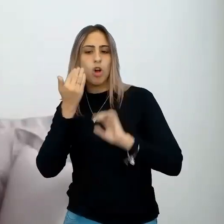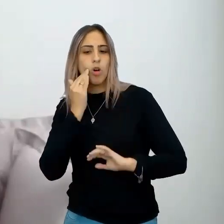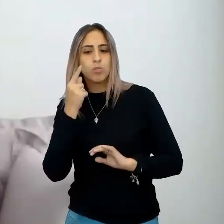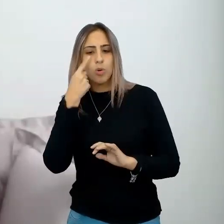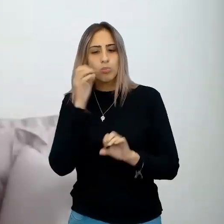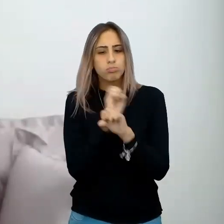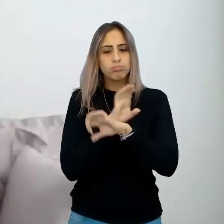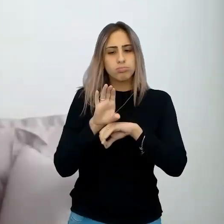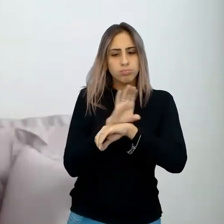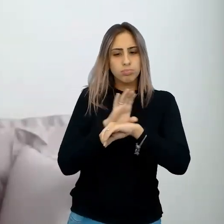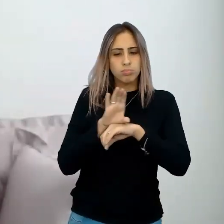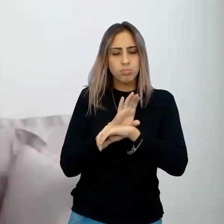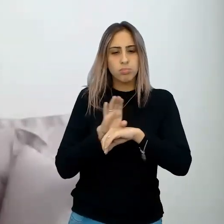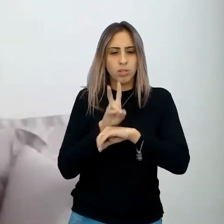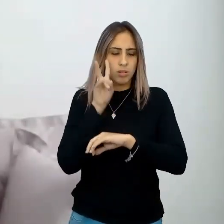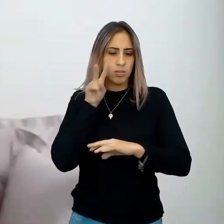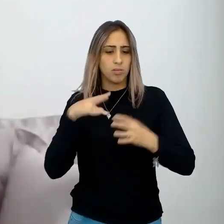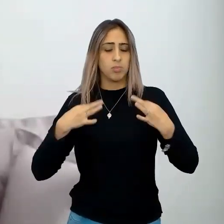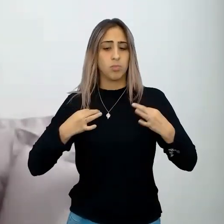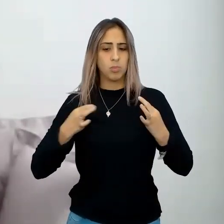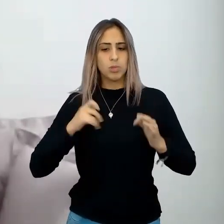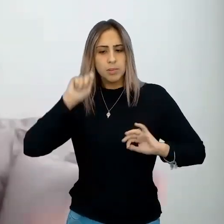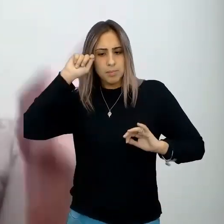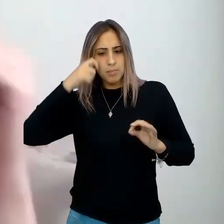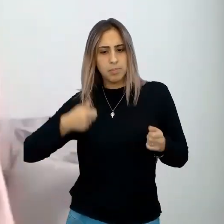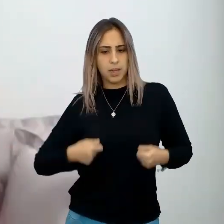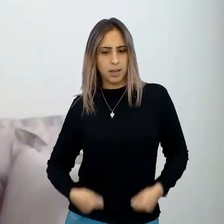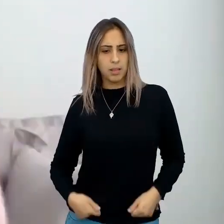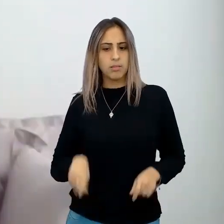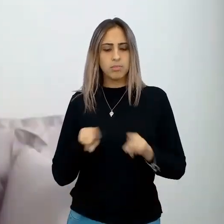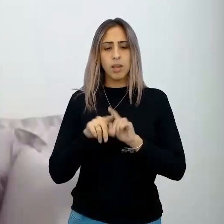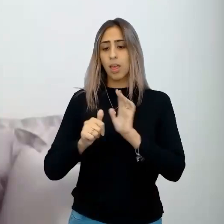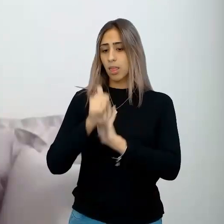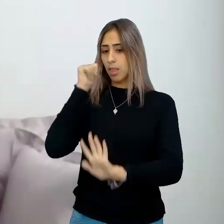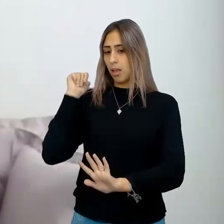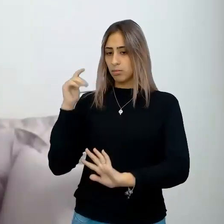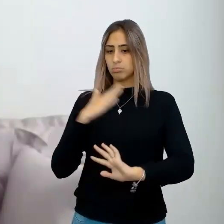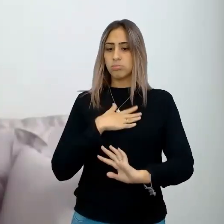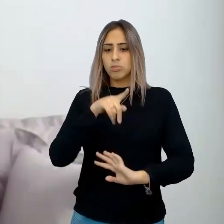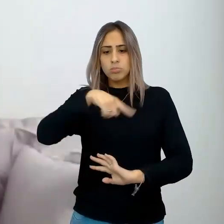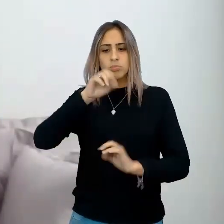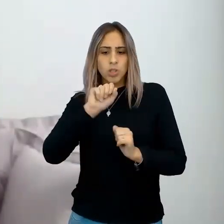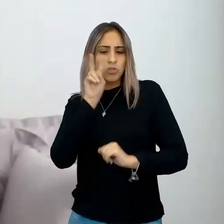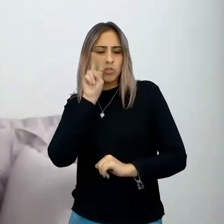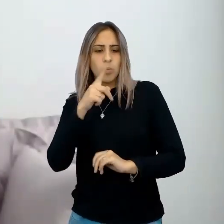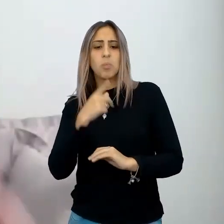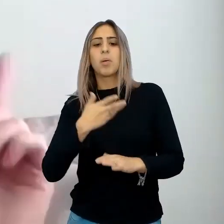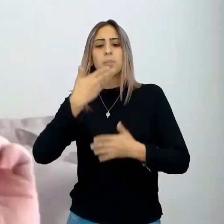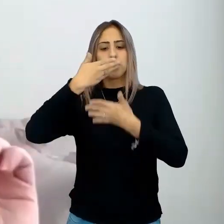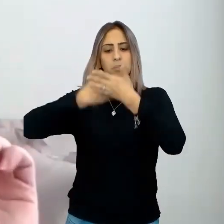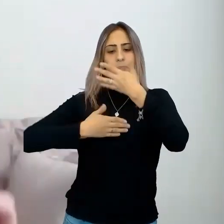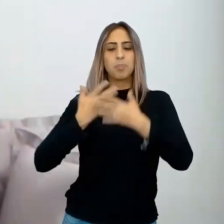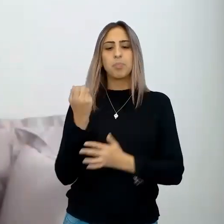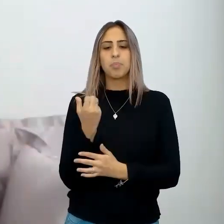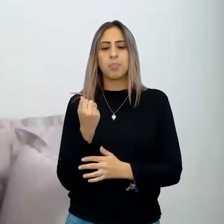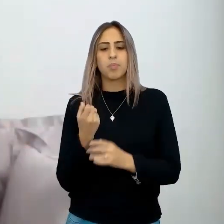olhos castanhos, visto uma blusa preta e atrás de mim vocês podem ver uma parede branca e